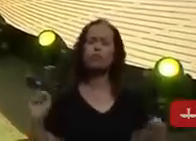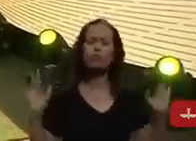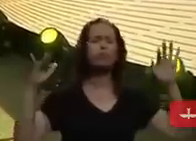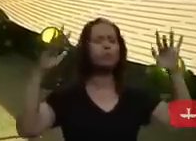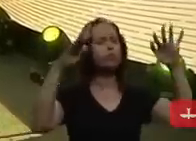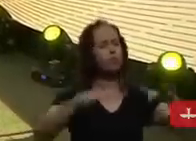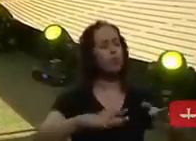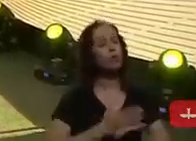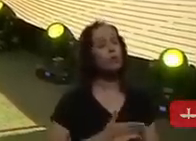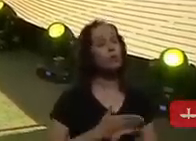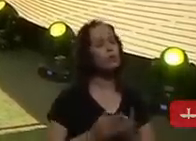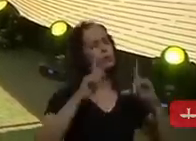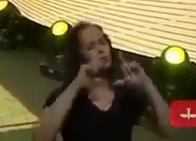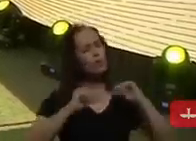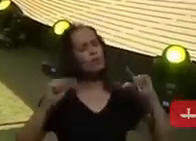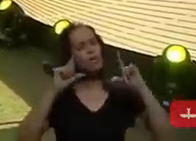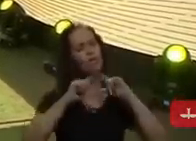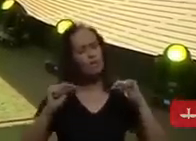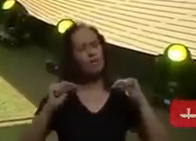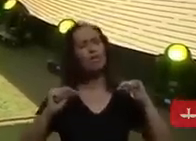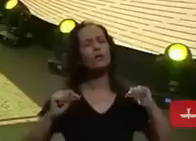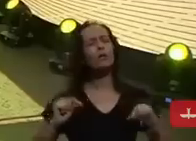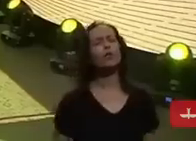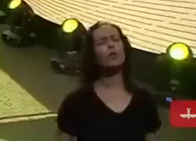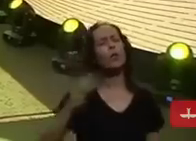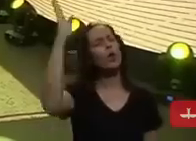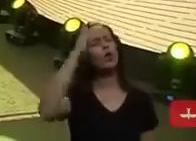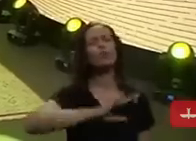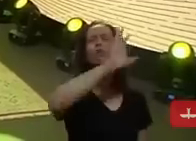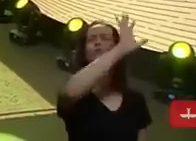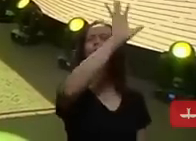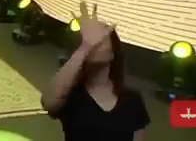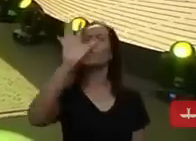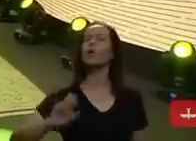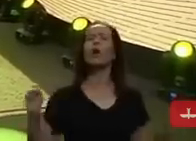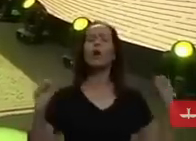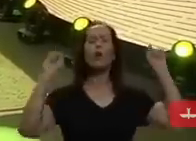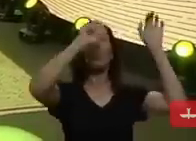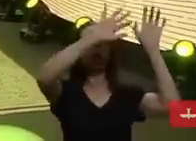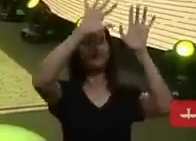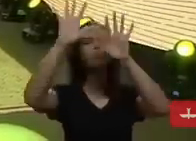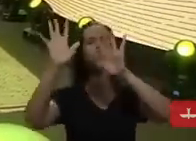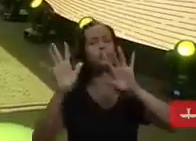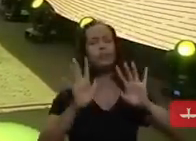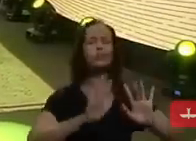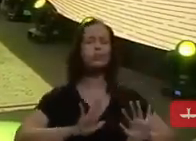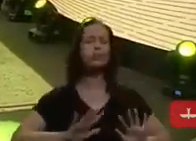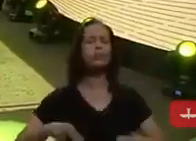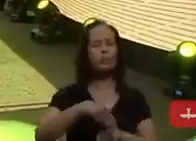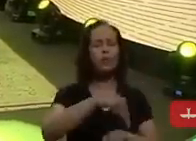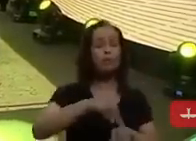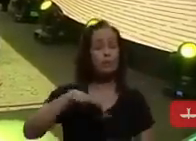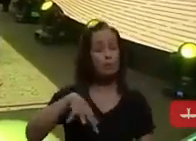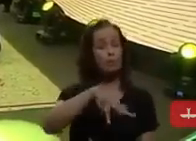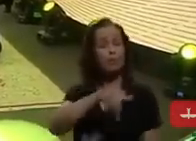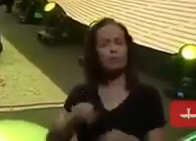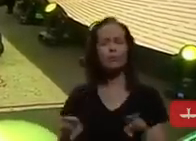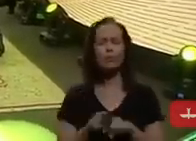de Brasília, para o Brasil e para as nações da terra. Nós declaramos